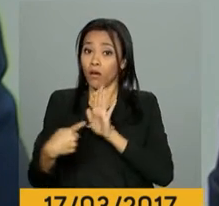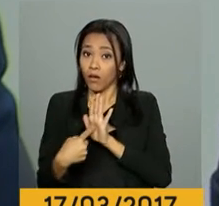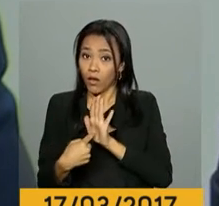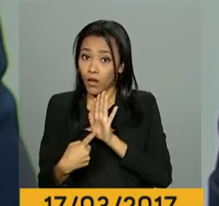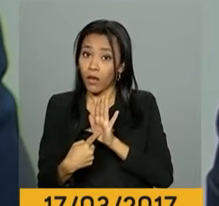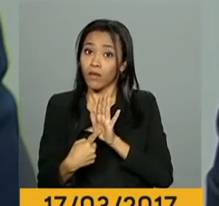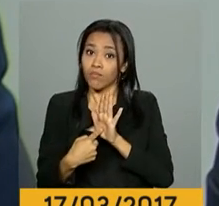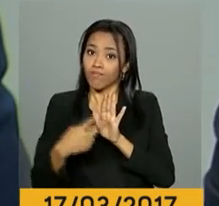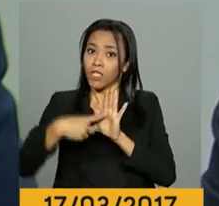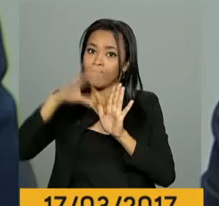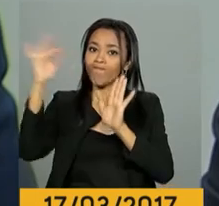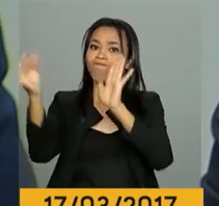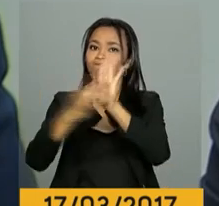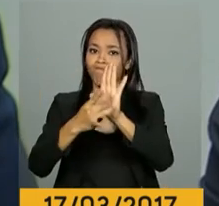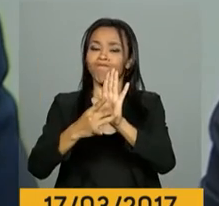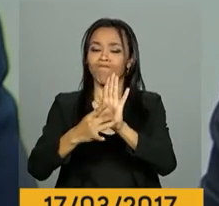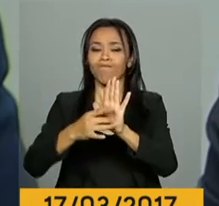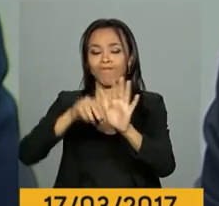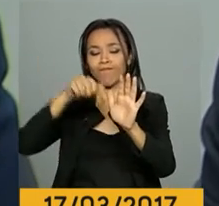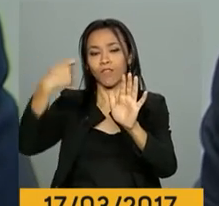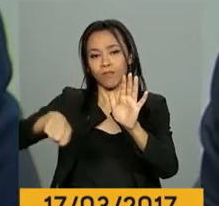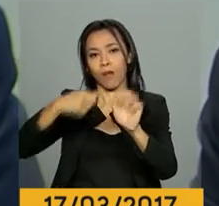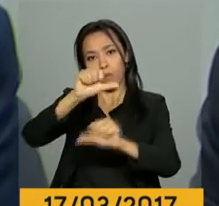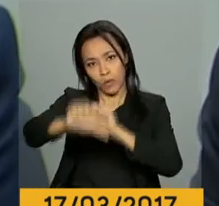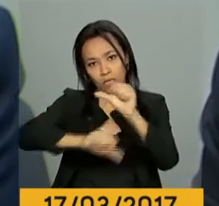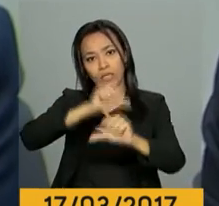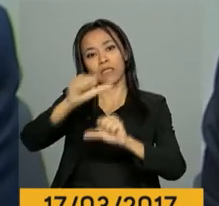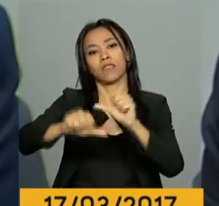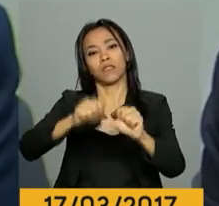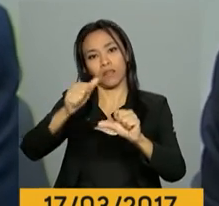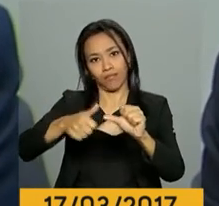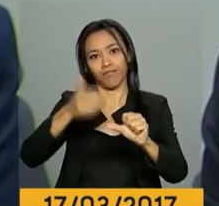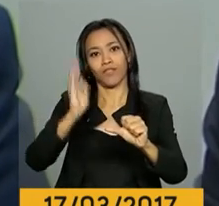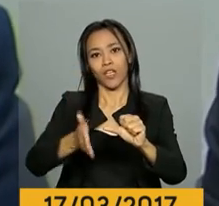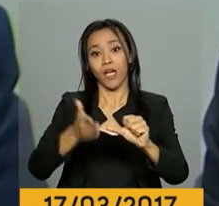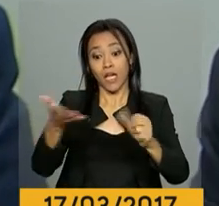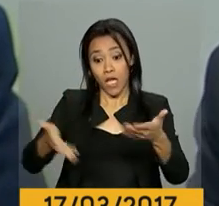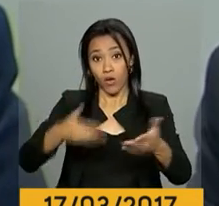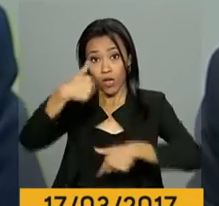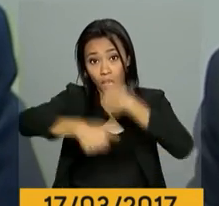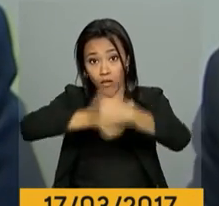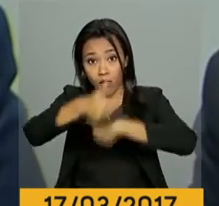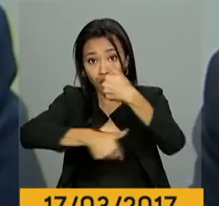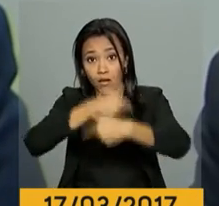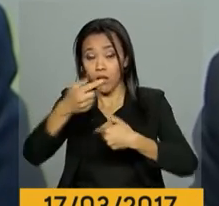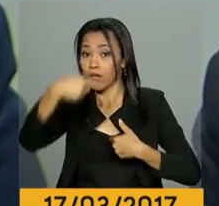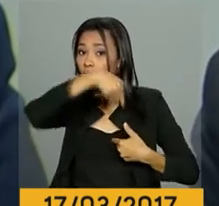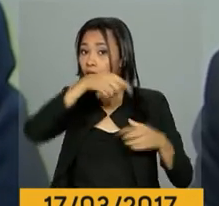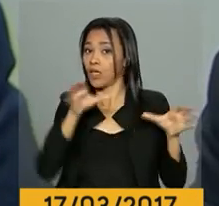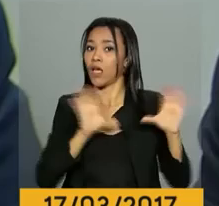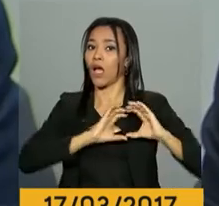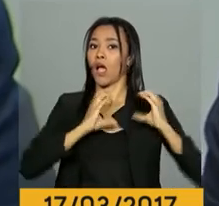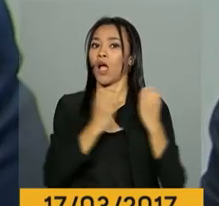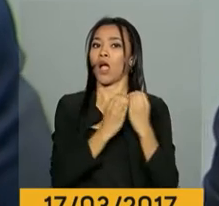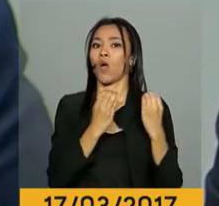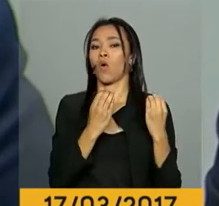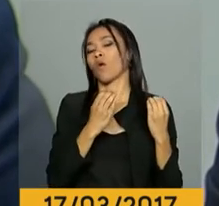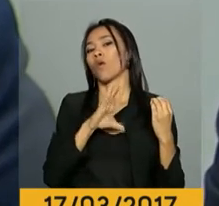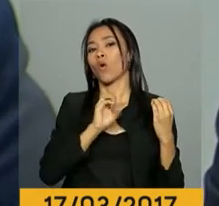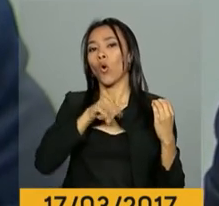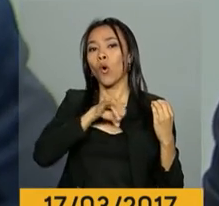da admissibilidade da reforma, e agora já está sendo trabalhada lá na comissão. Dir-se-á, mas